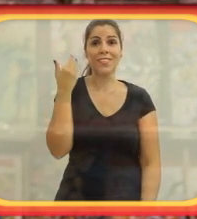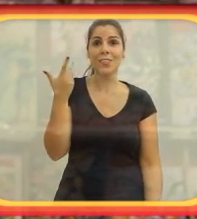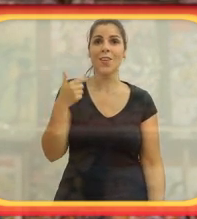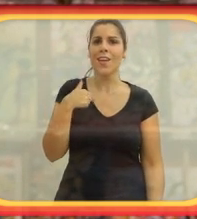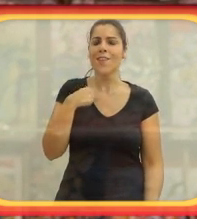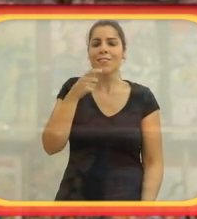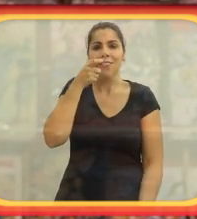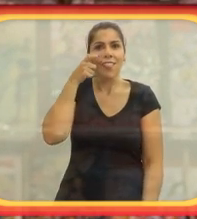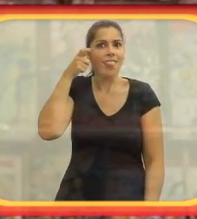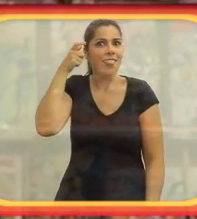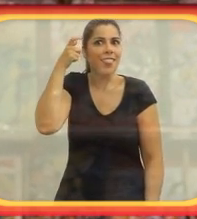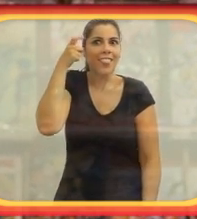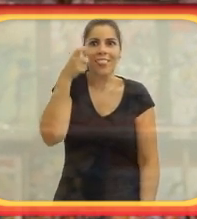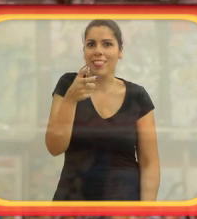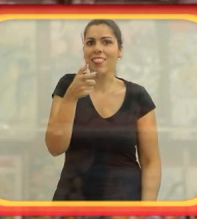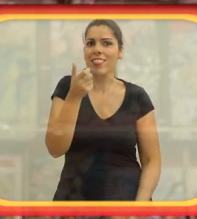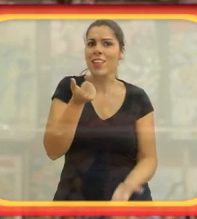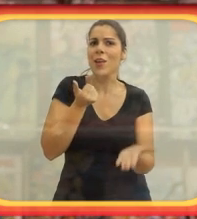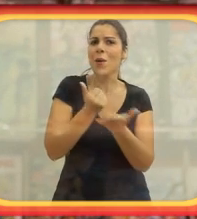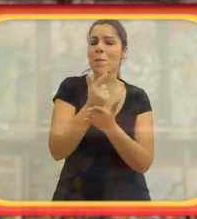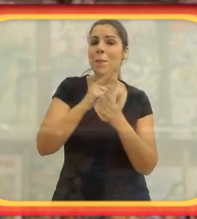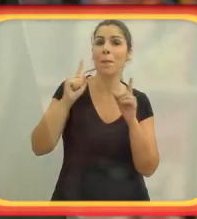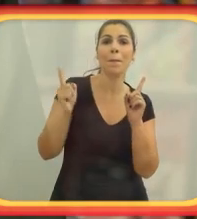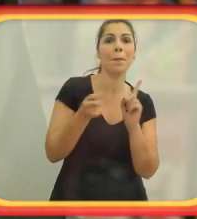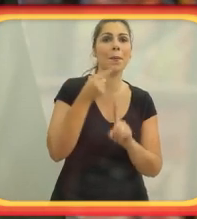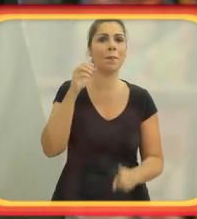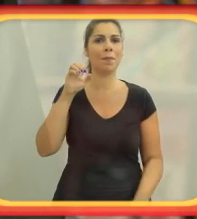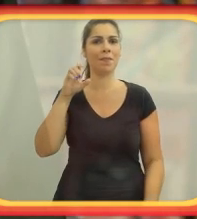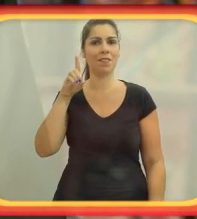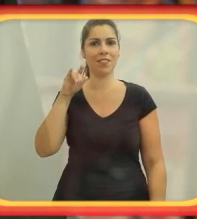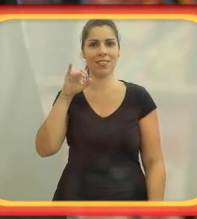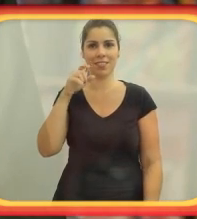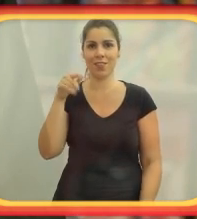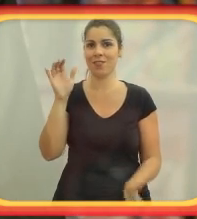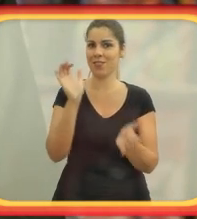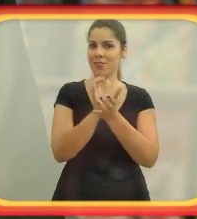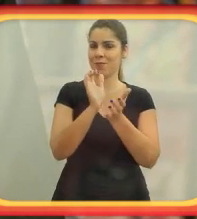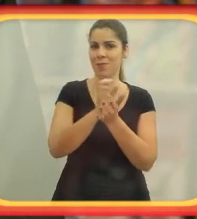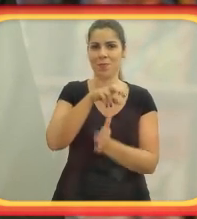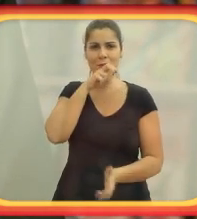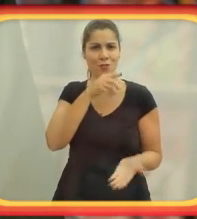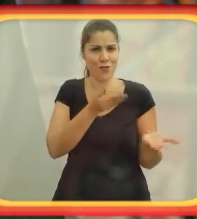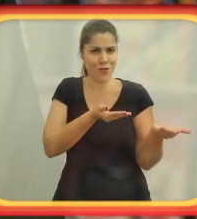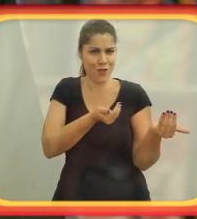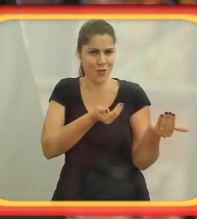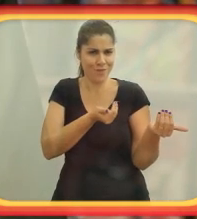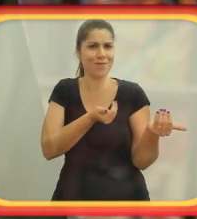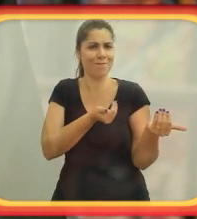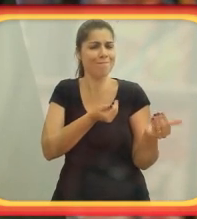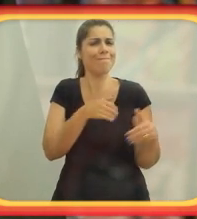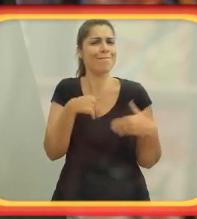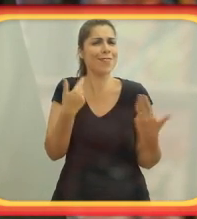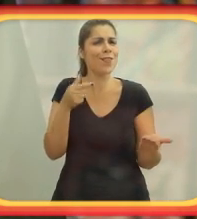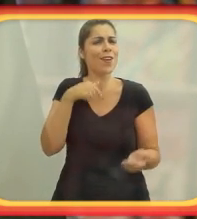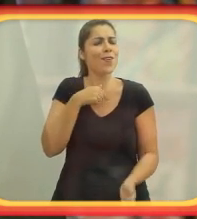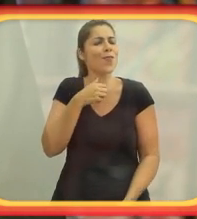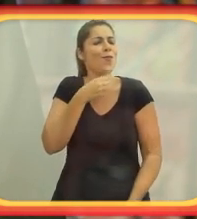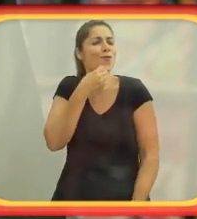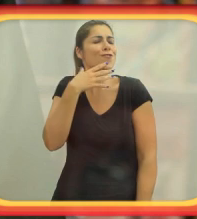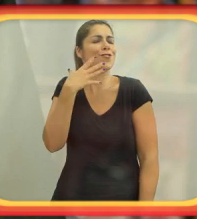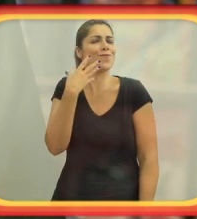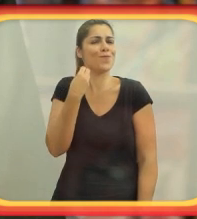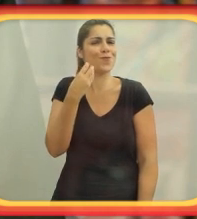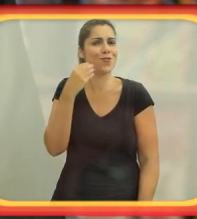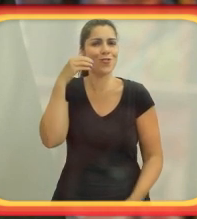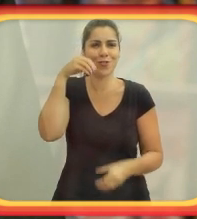Mas aí começou a lançarem o mangá da Turma da Mônica Jovem no estilo mangá. Aí Desde então, eu